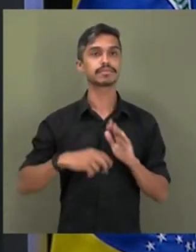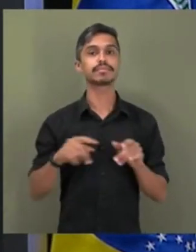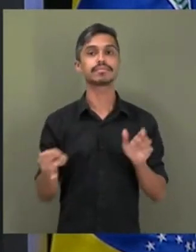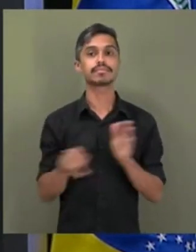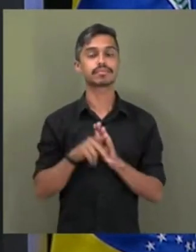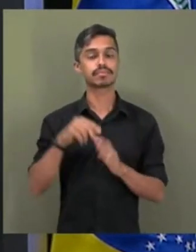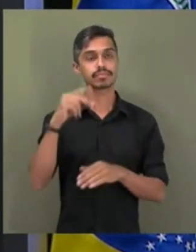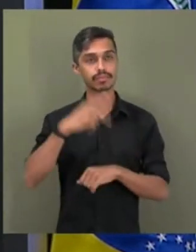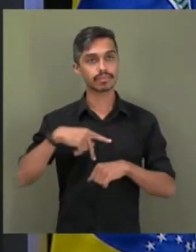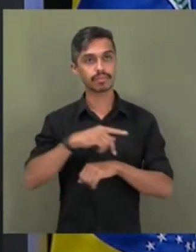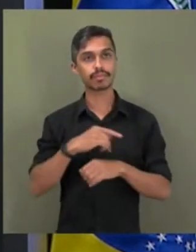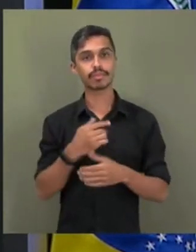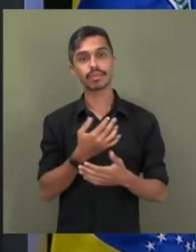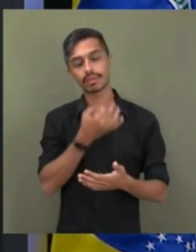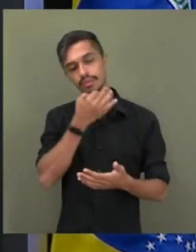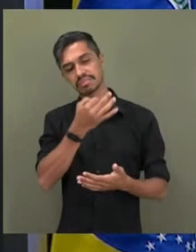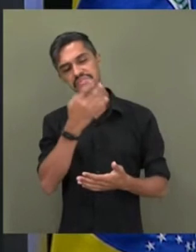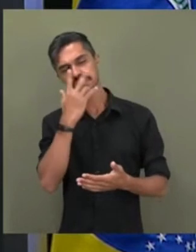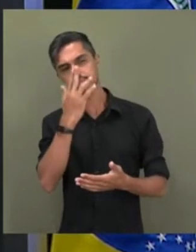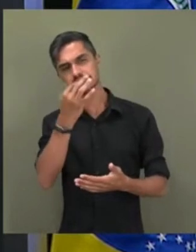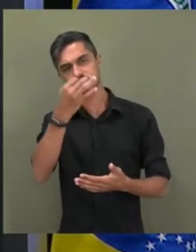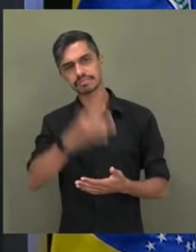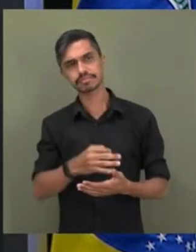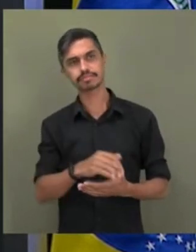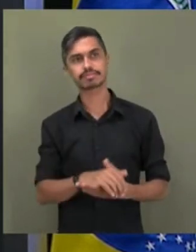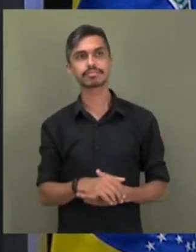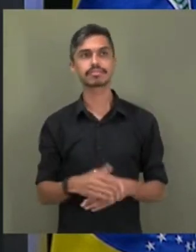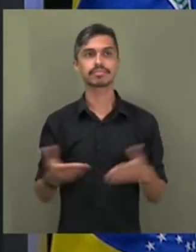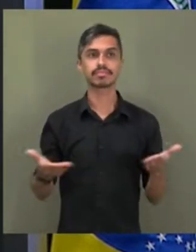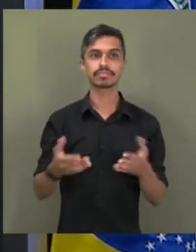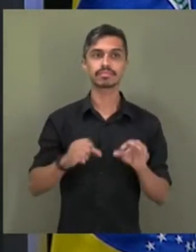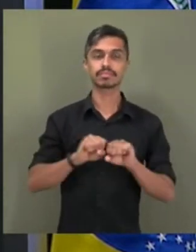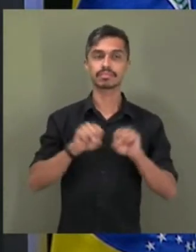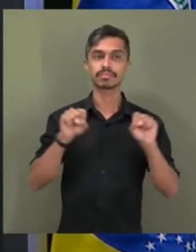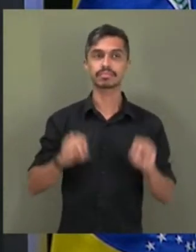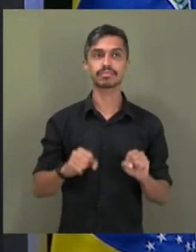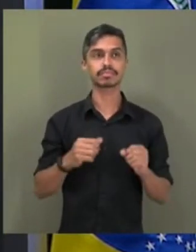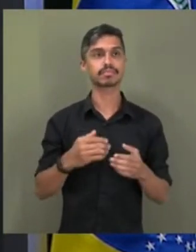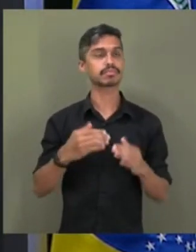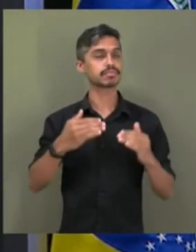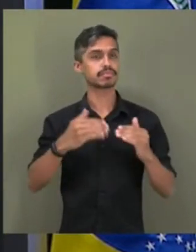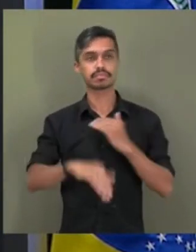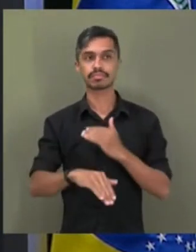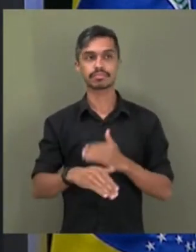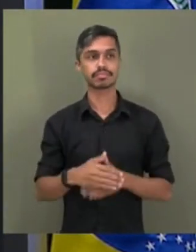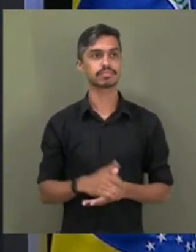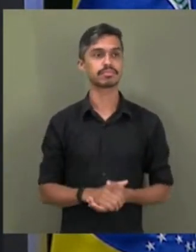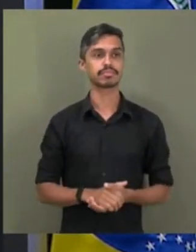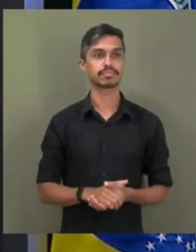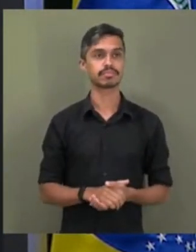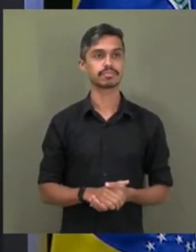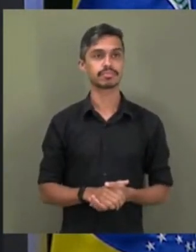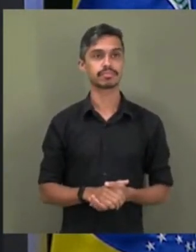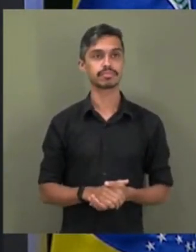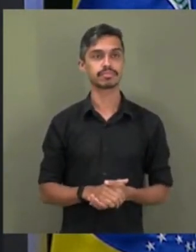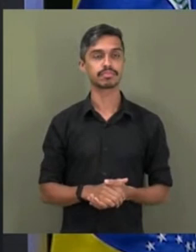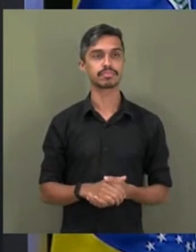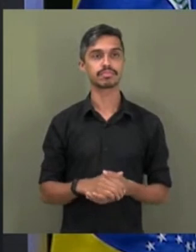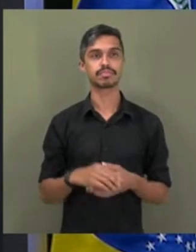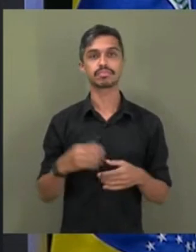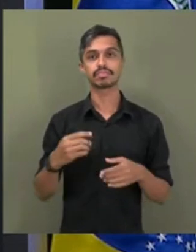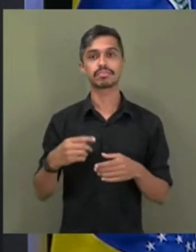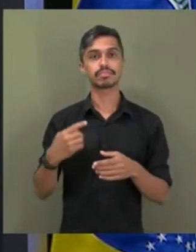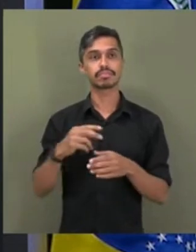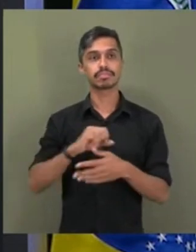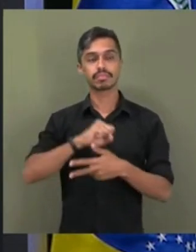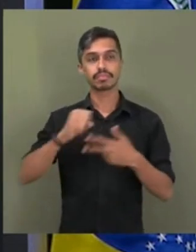de uma premissa que me parece muito correta. O atual sistema não nos serve. Não serve ao poder público porque